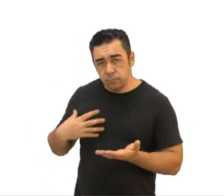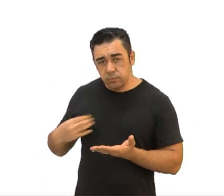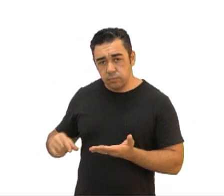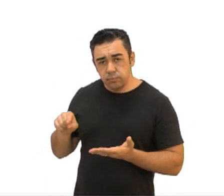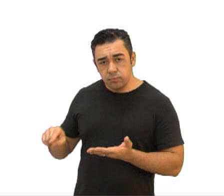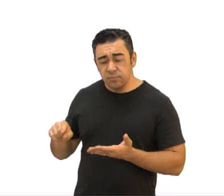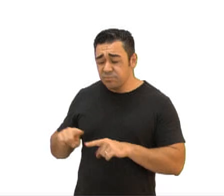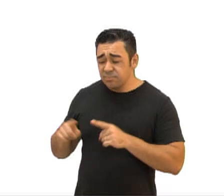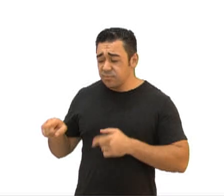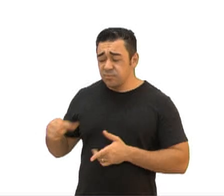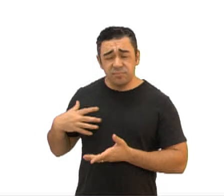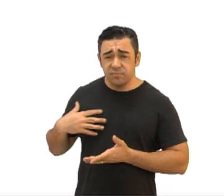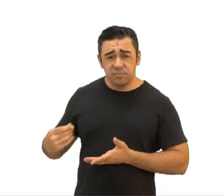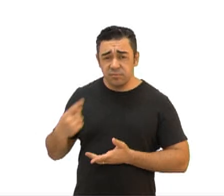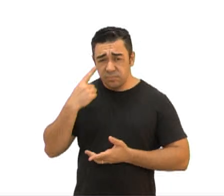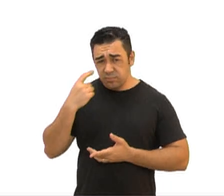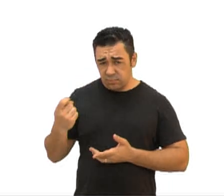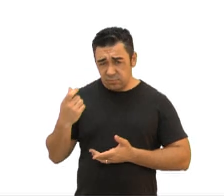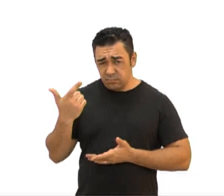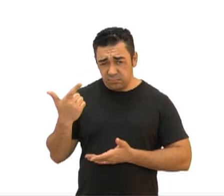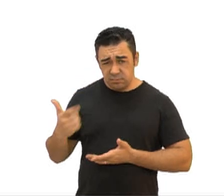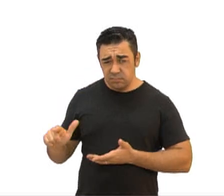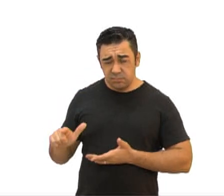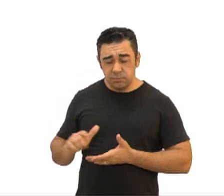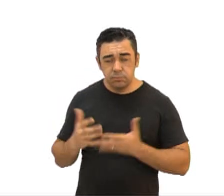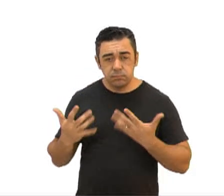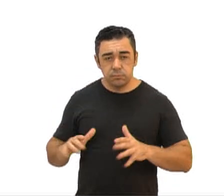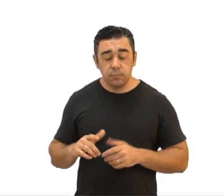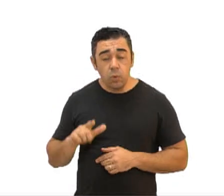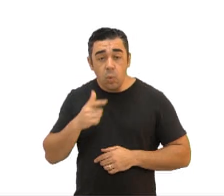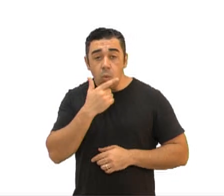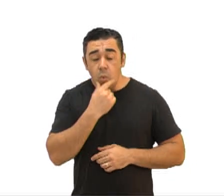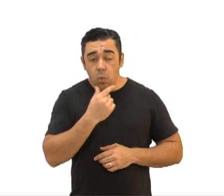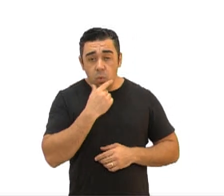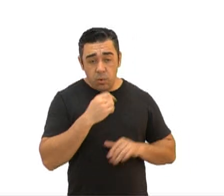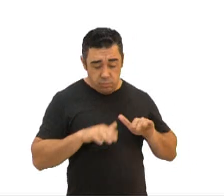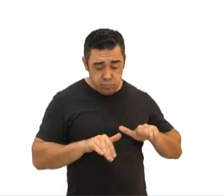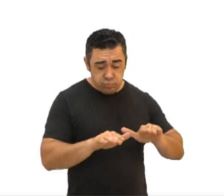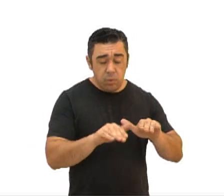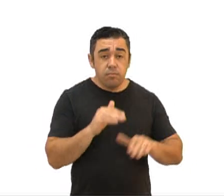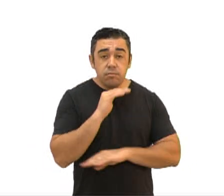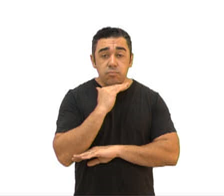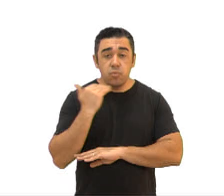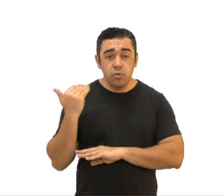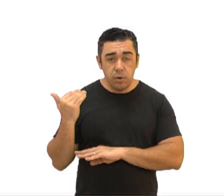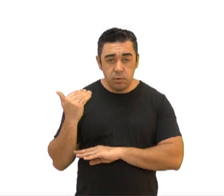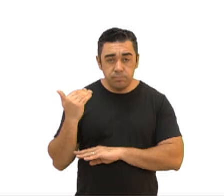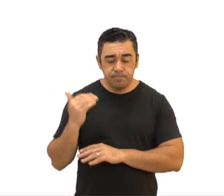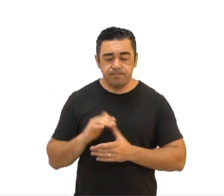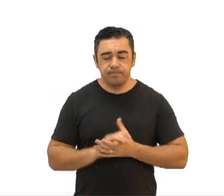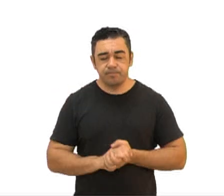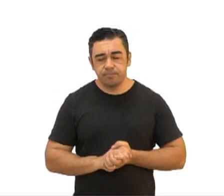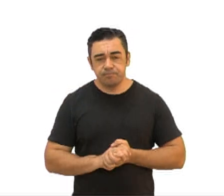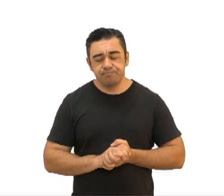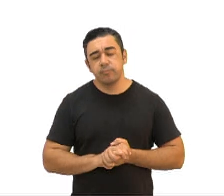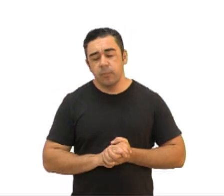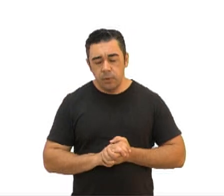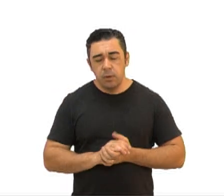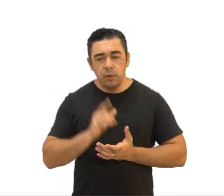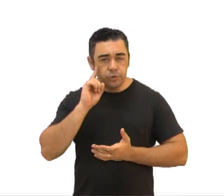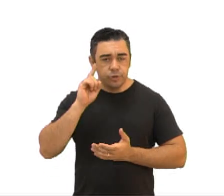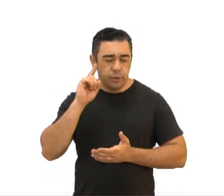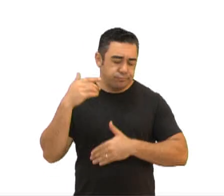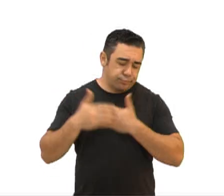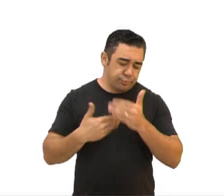estava interessado. Um dia, o tecelão adoeceu e morreu. Dias depois, um mercador chegou à procura do pai